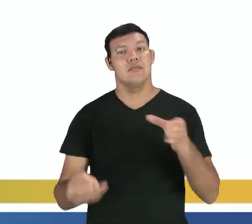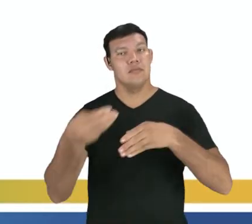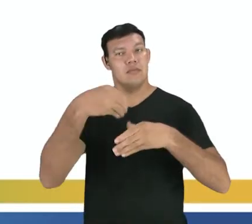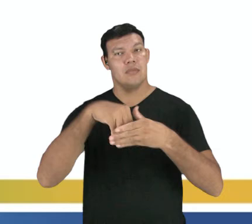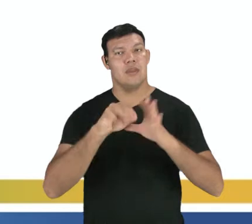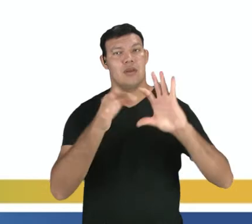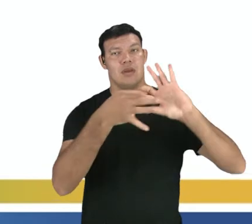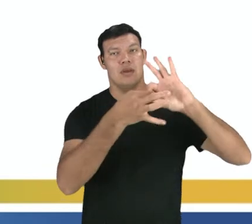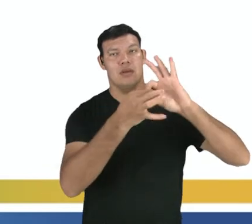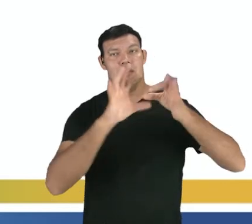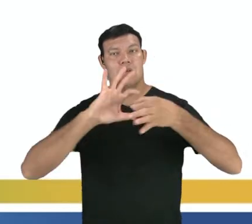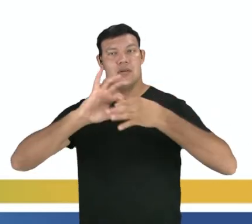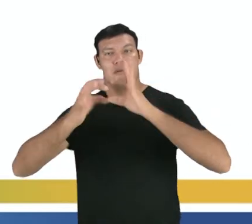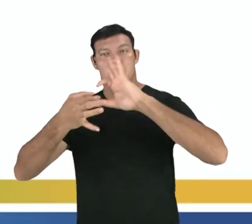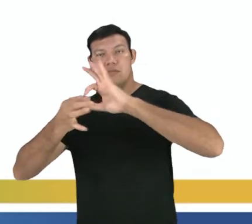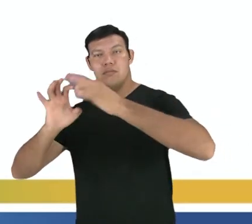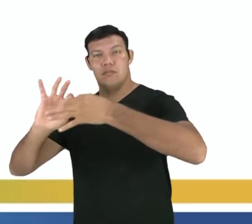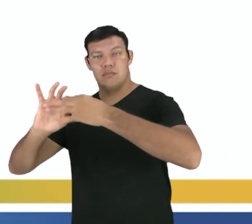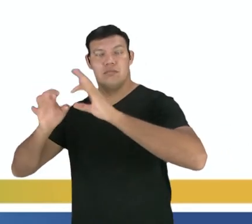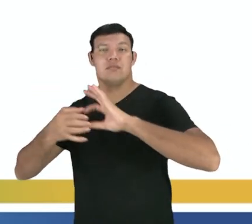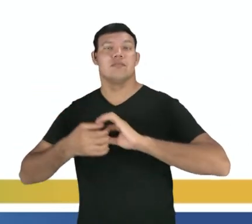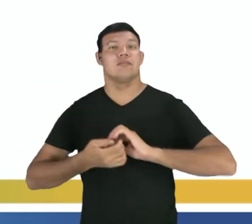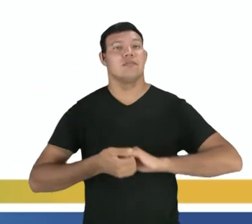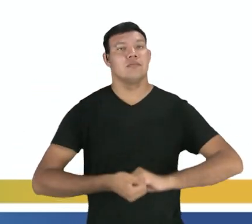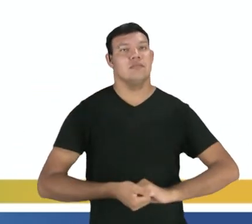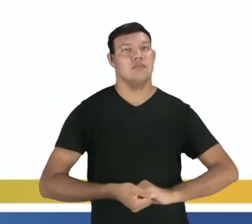nos Jogos Olímpicos, Olympic Games.